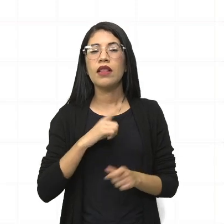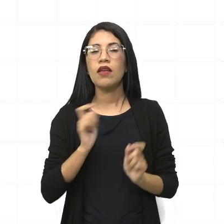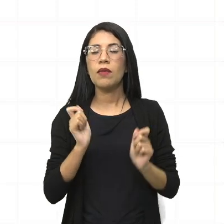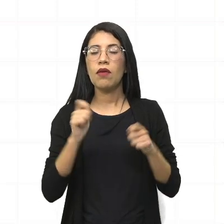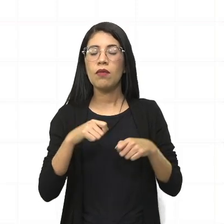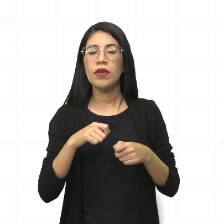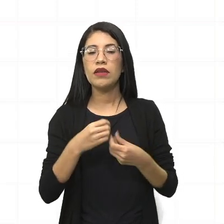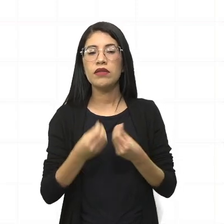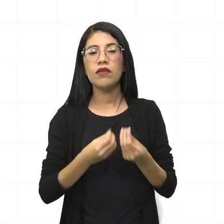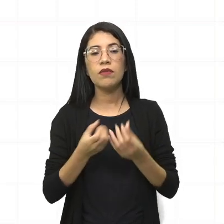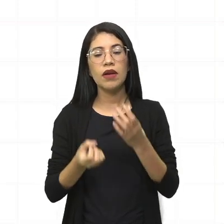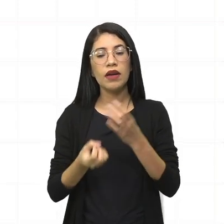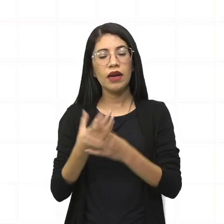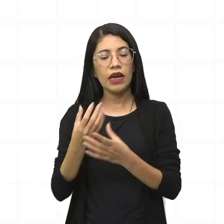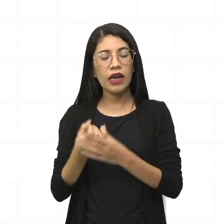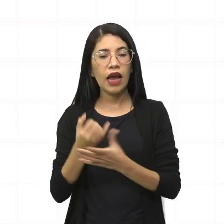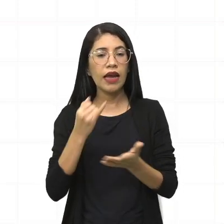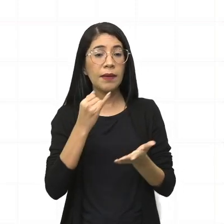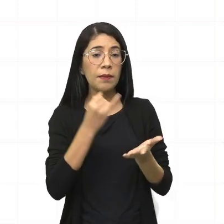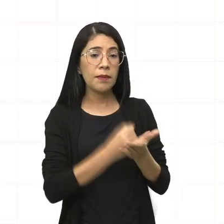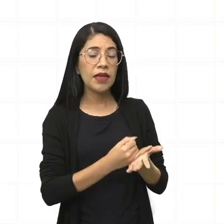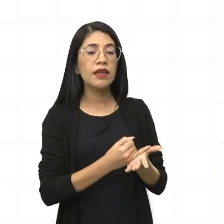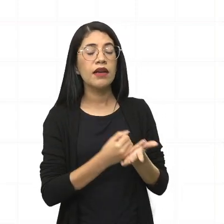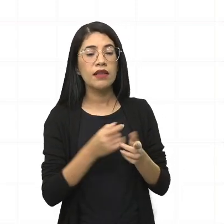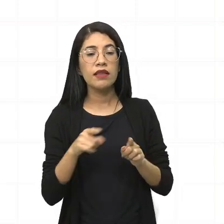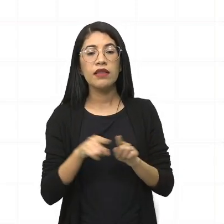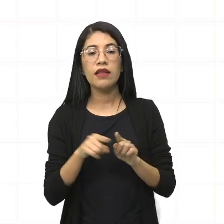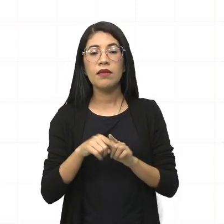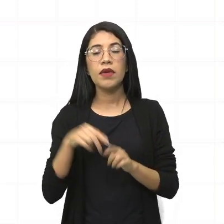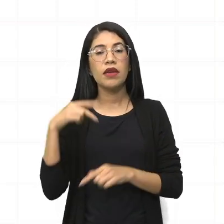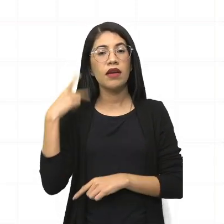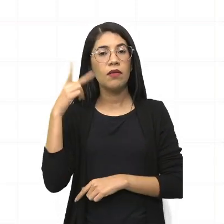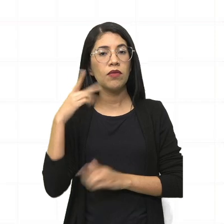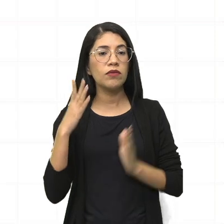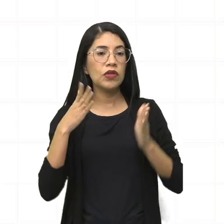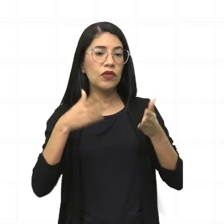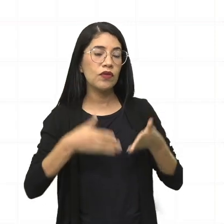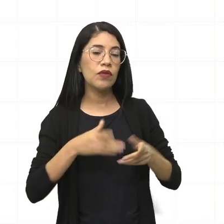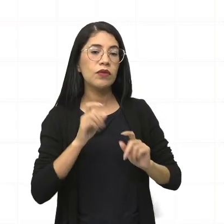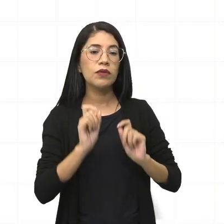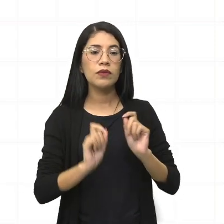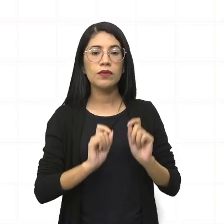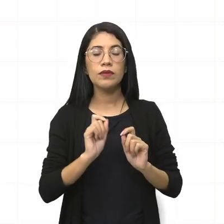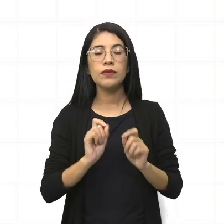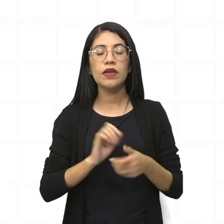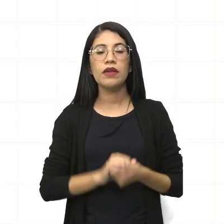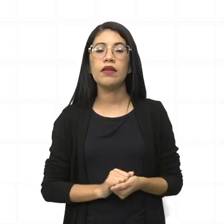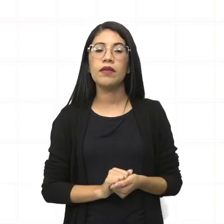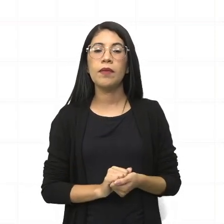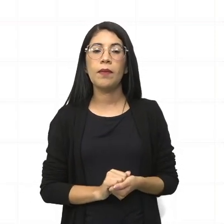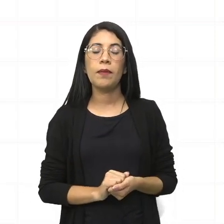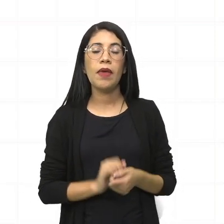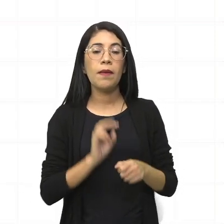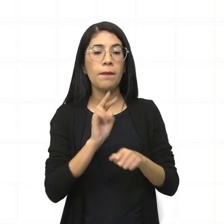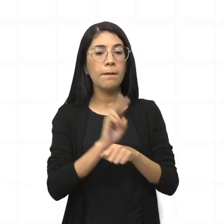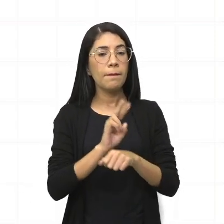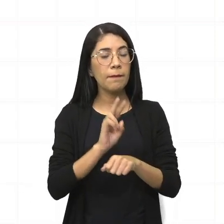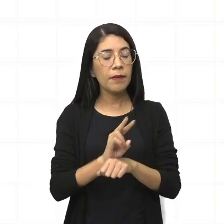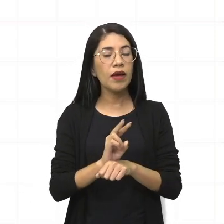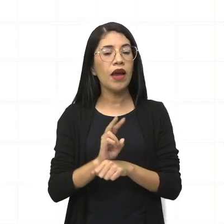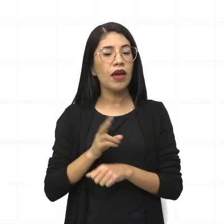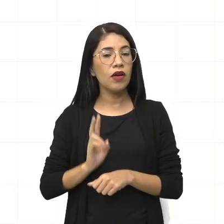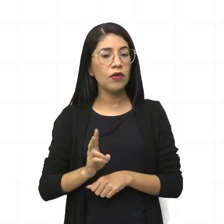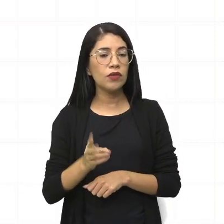essa formulação, essa implementação de toda aquela política que visa o quê?